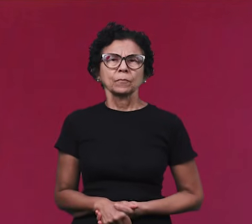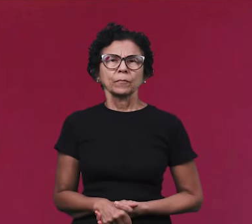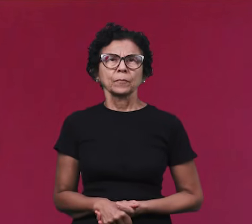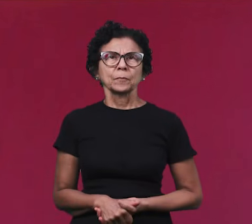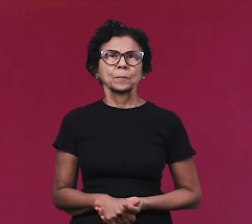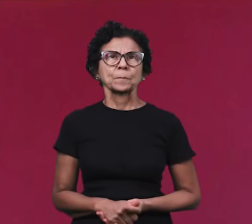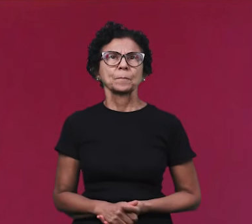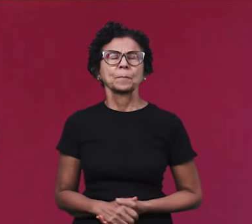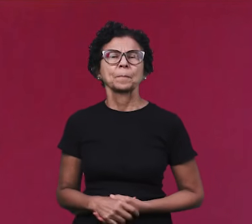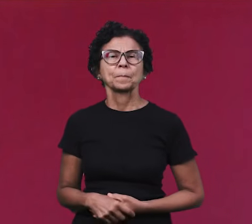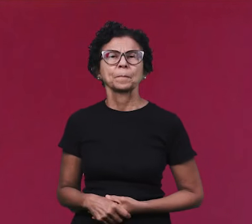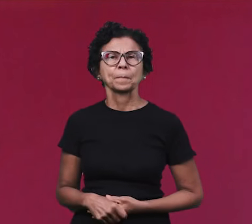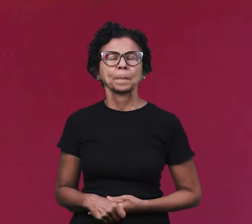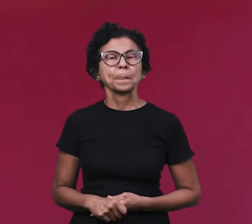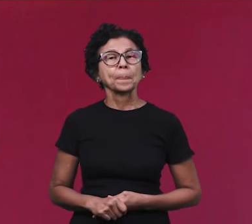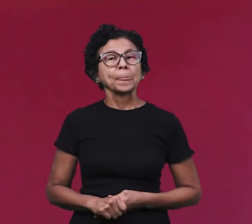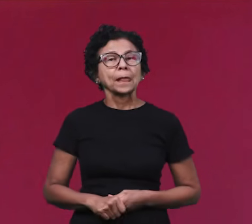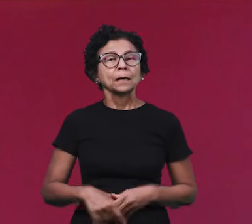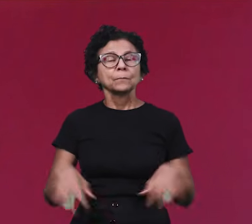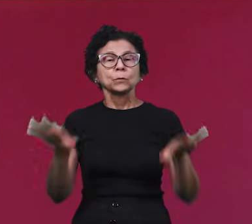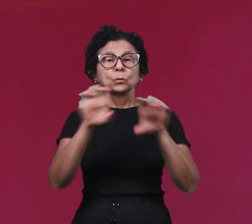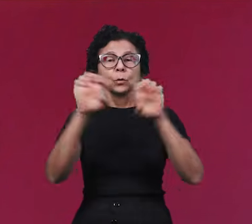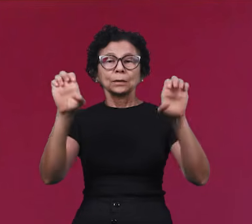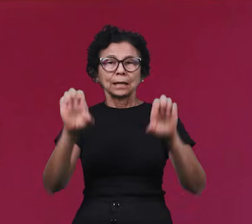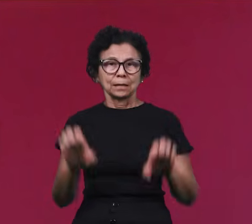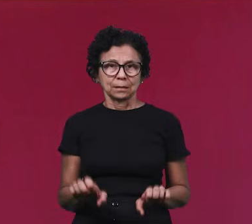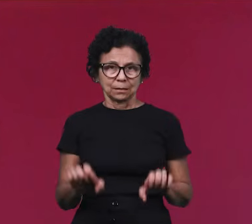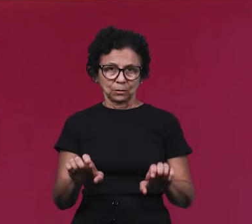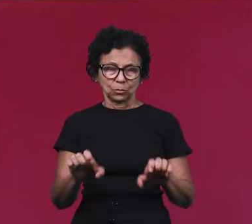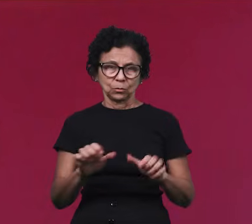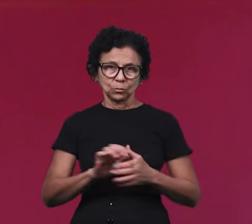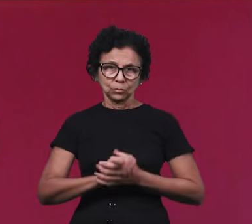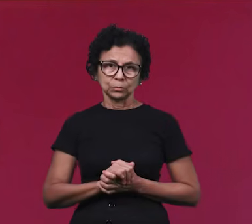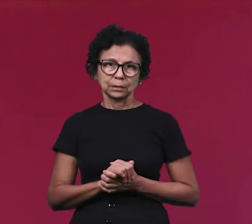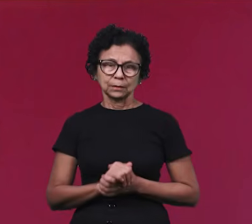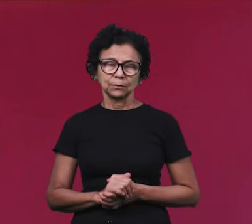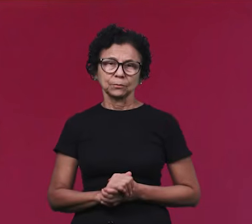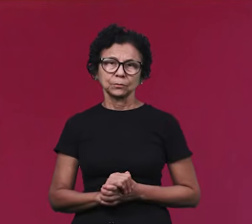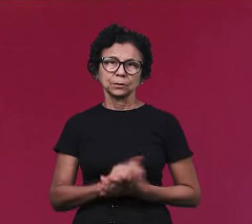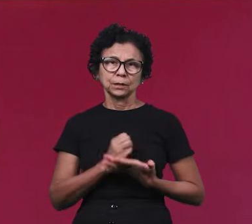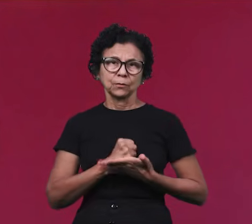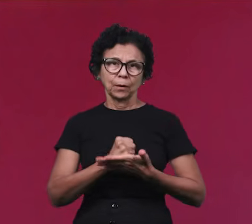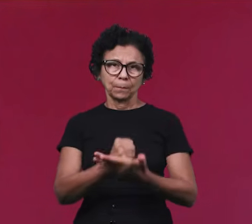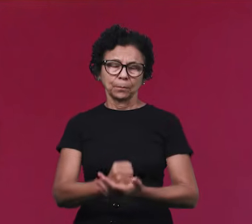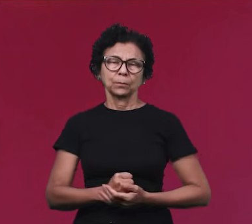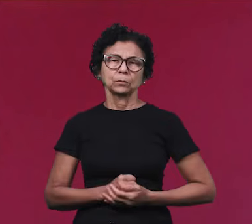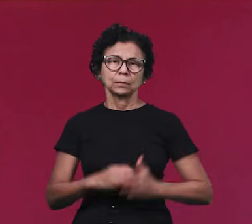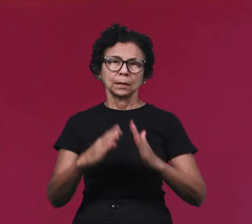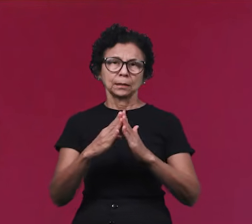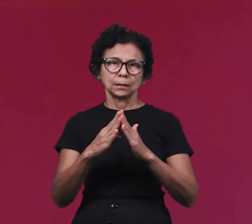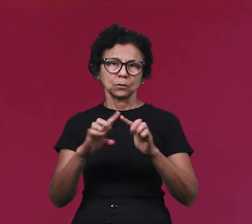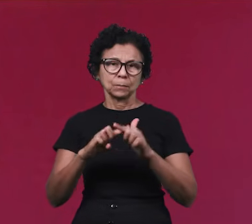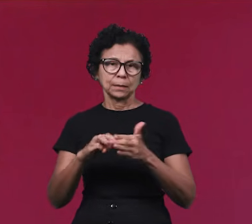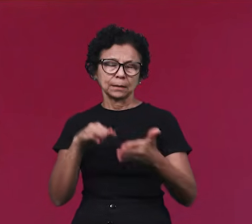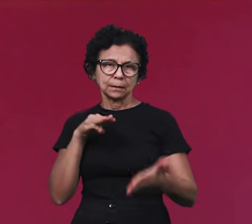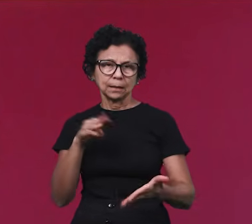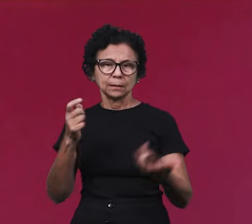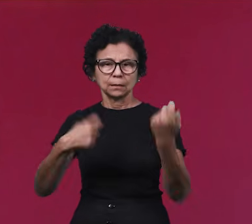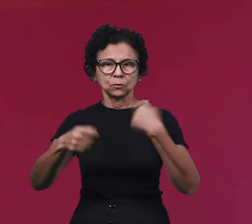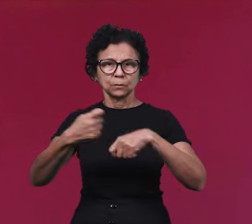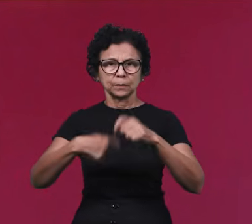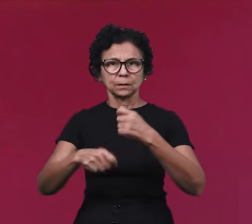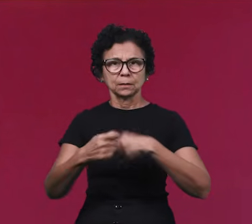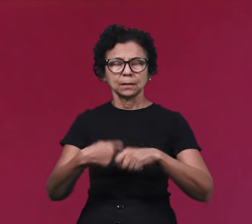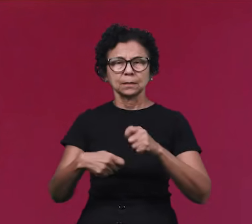logística da operação foi coordenada pela Diretoria Operacional da Igreja Cristã Maranata, sobre as diretrizes do